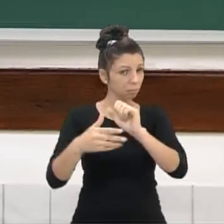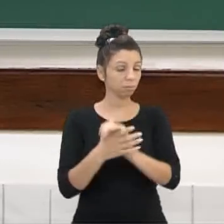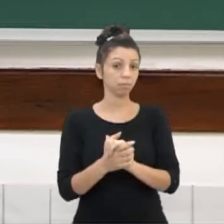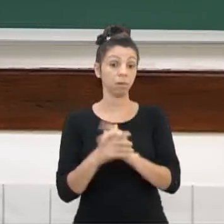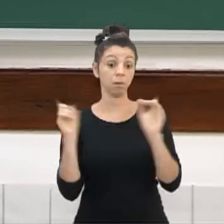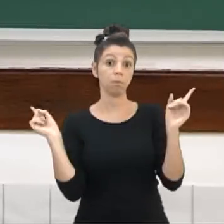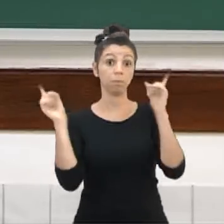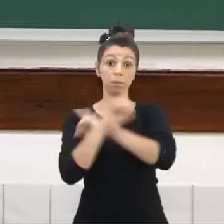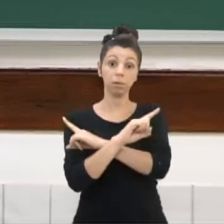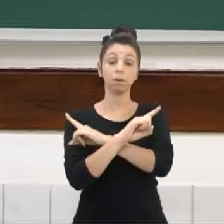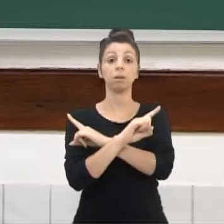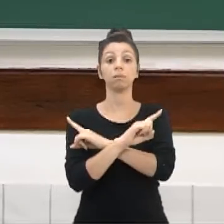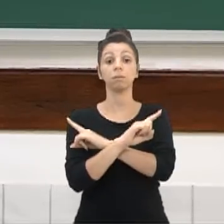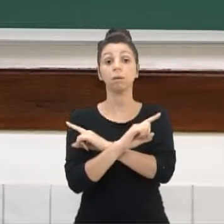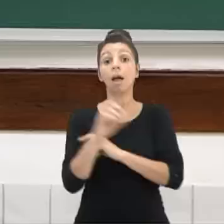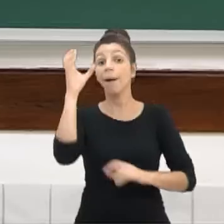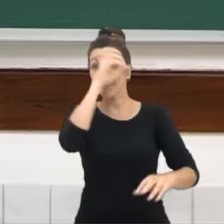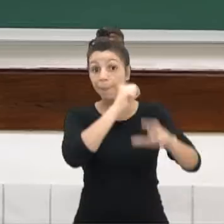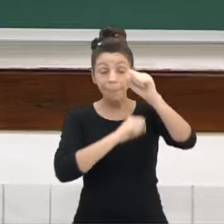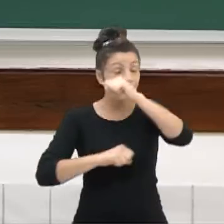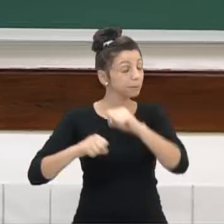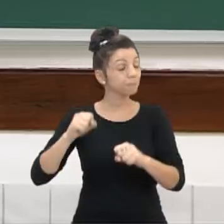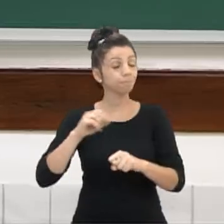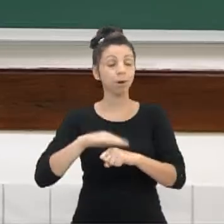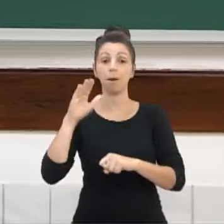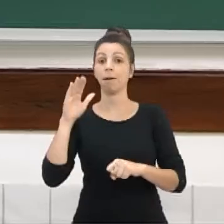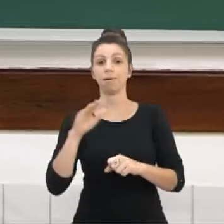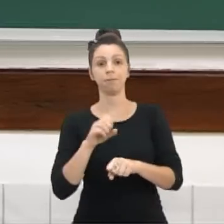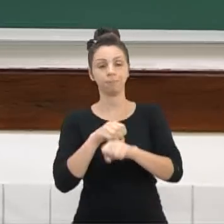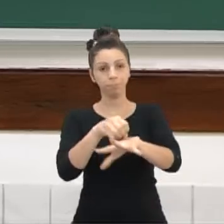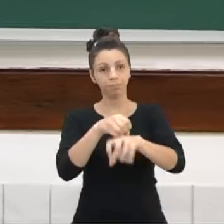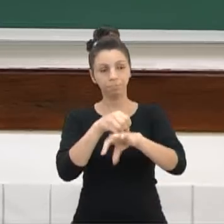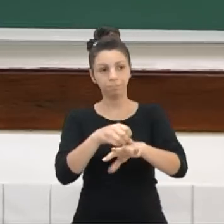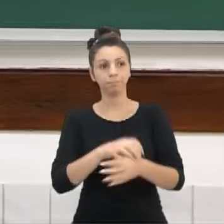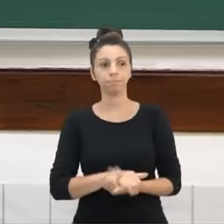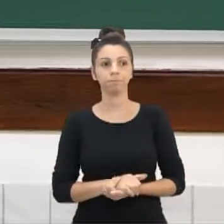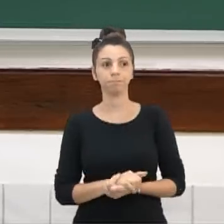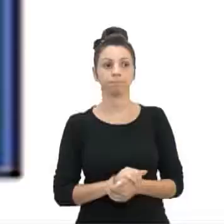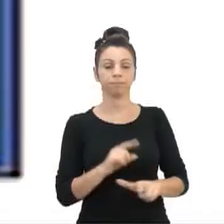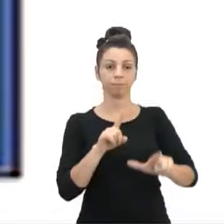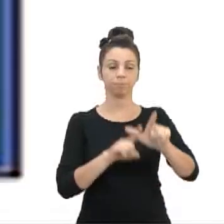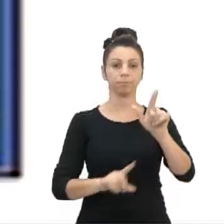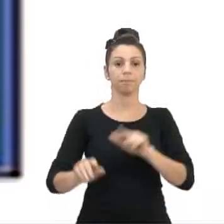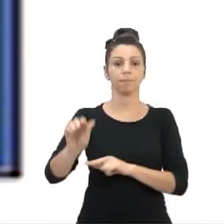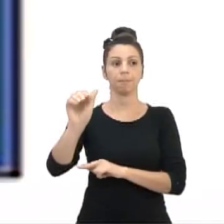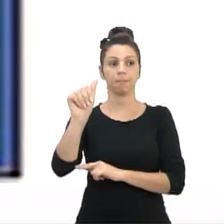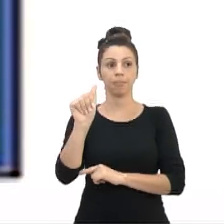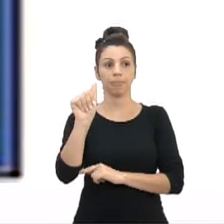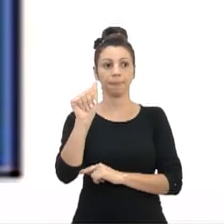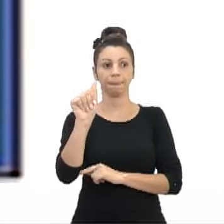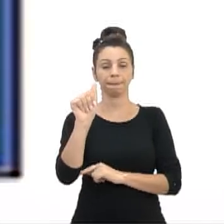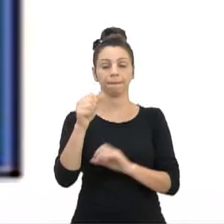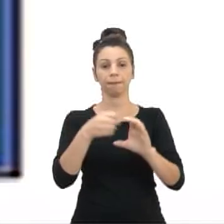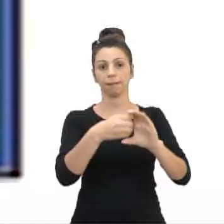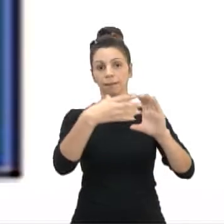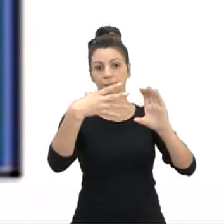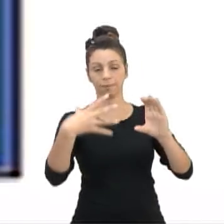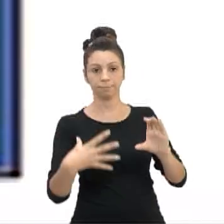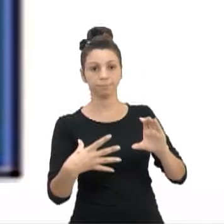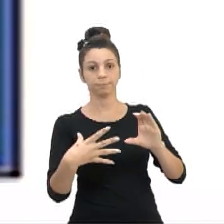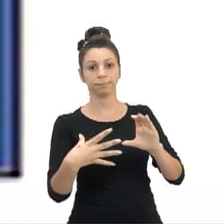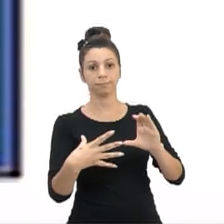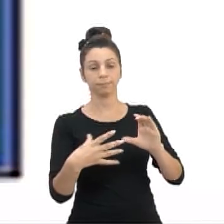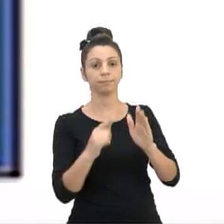Inclusive, fica a dica, né? Dá para aprender bastante utilizando os podcasts. A alternativa A, só para a gente retomar um pouquinho das características, né,